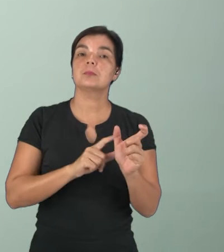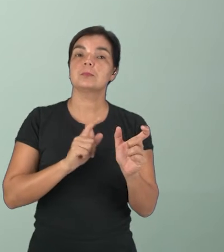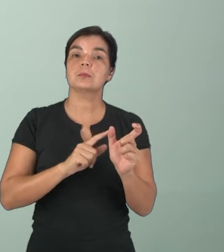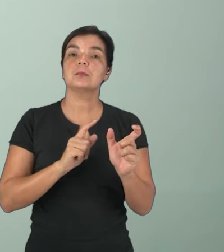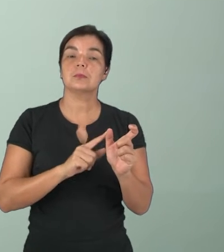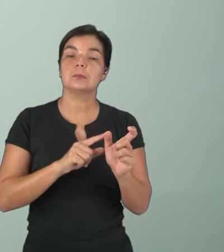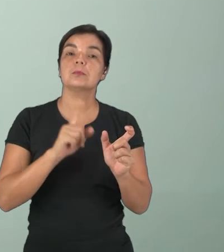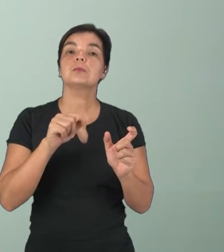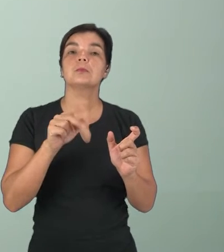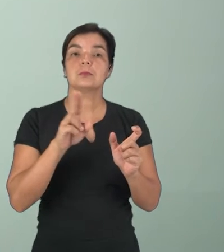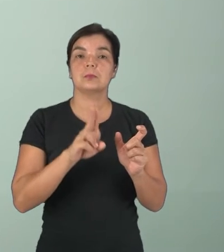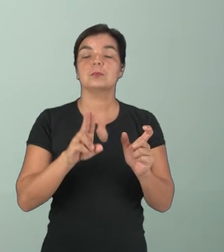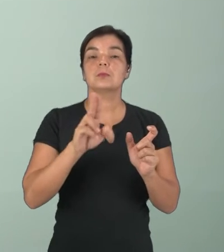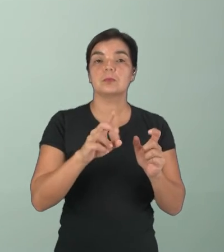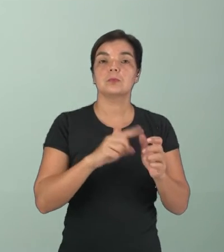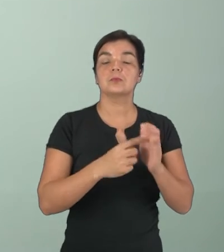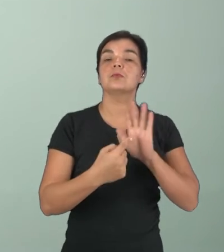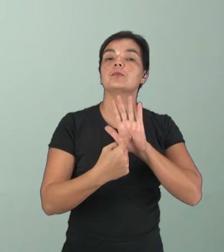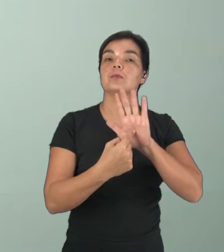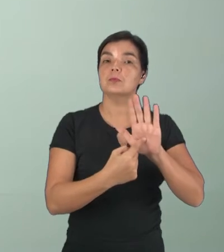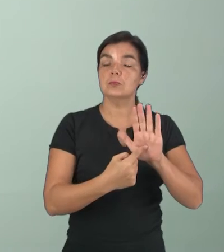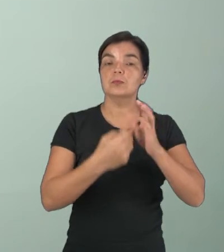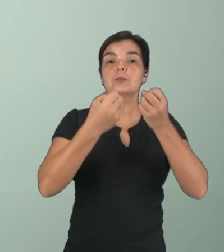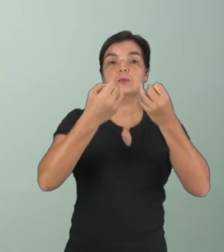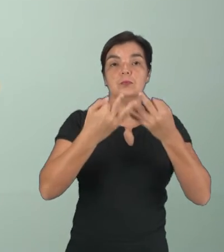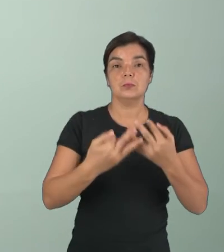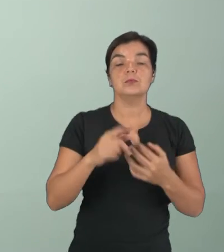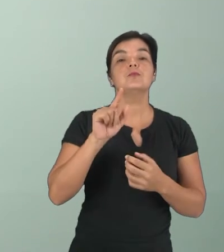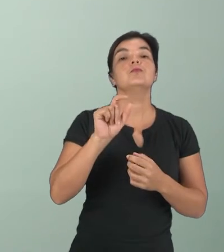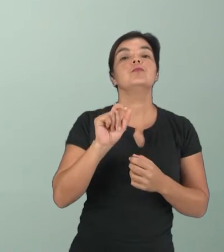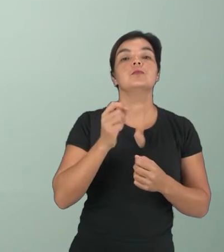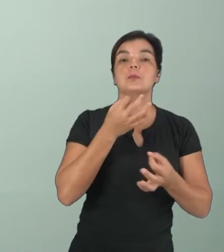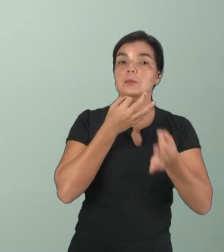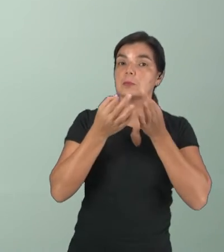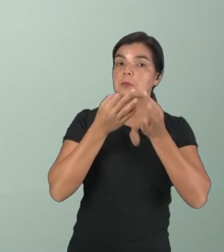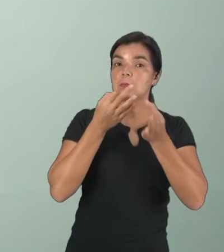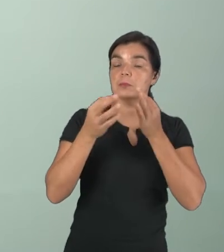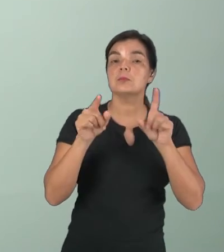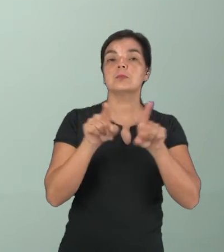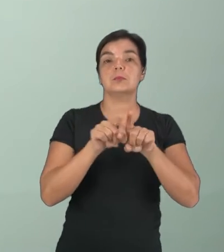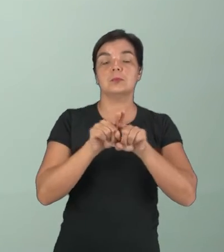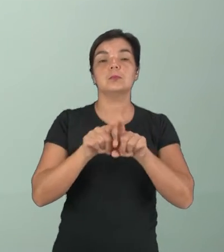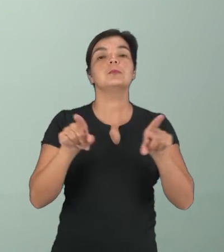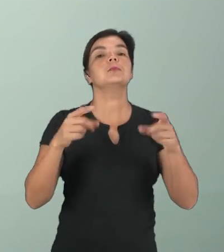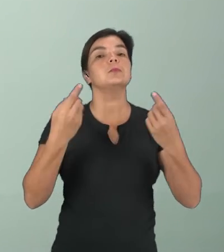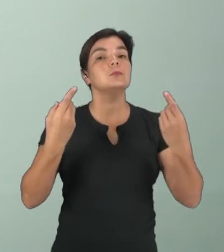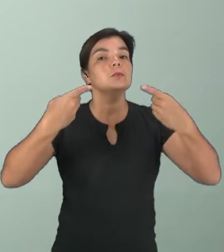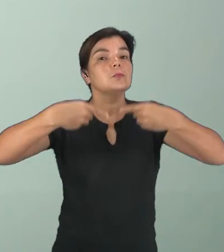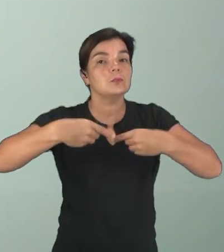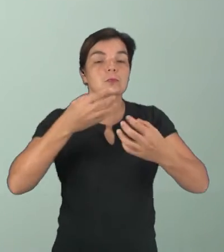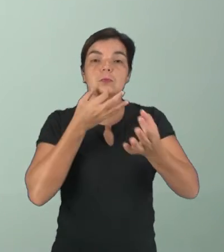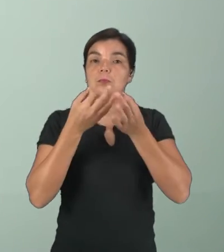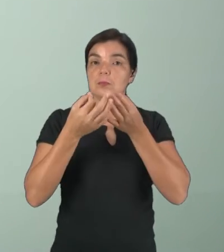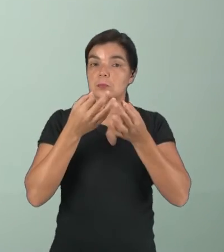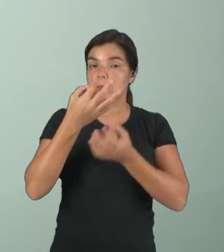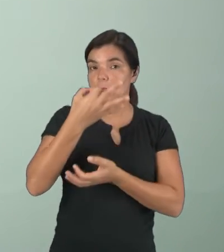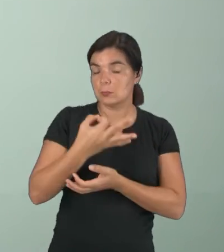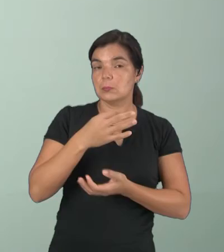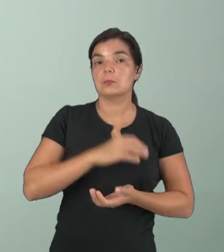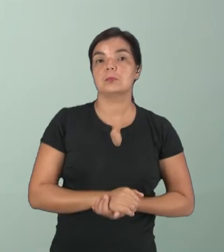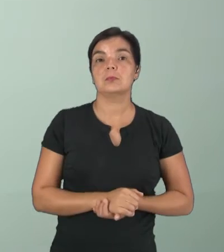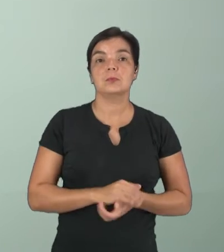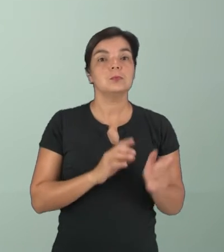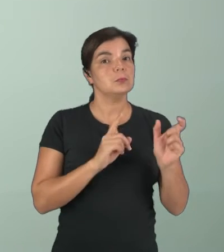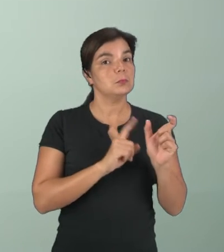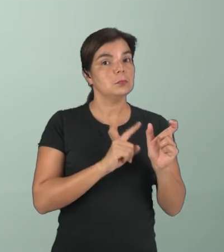e são as palavras que vão demarcar o que é um argumento, o que é um contra-argumento, tá certo? E uma